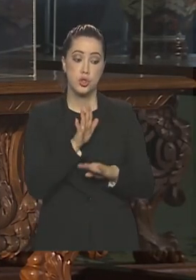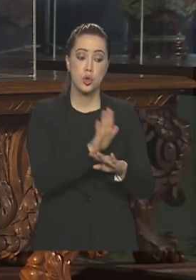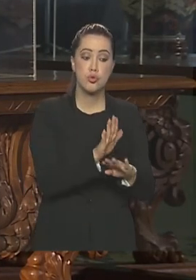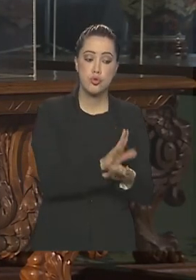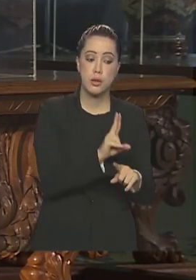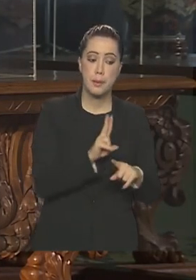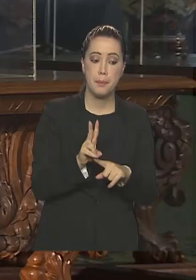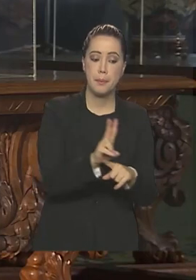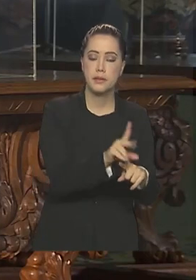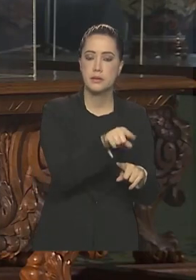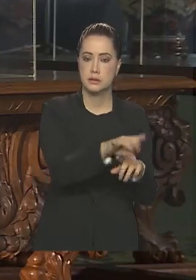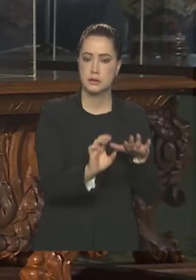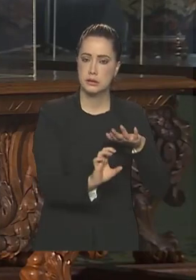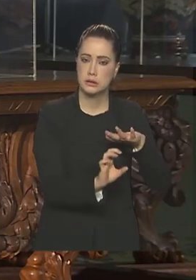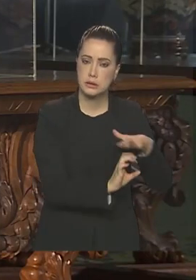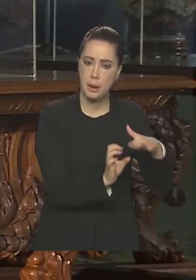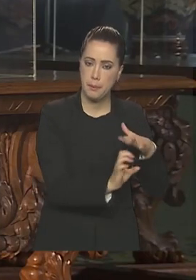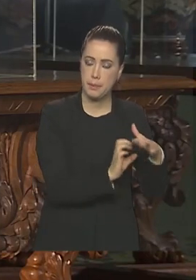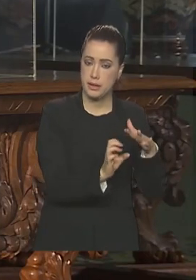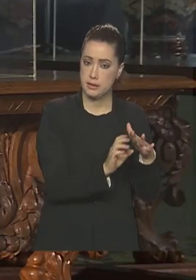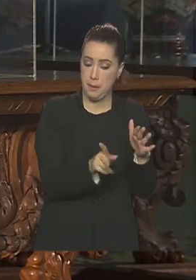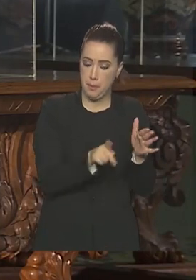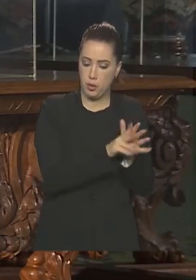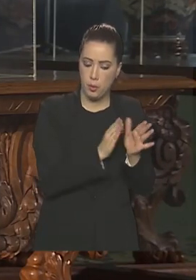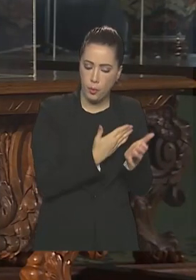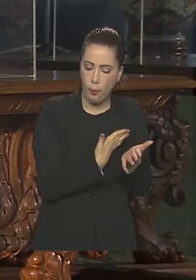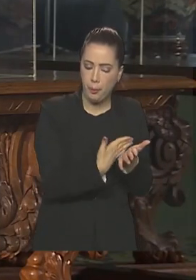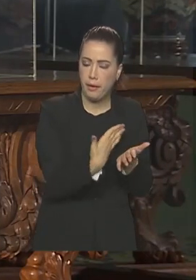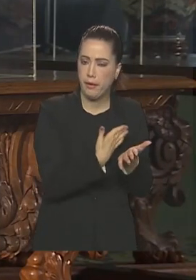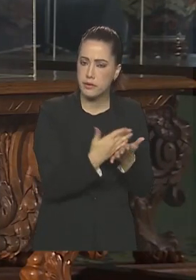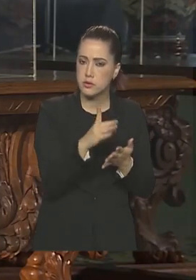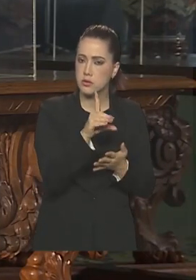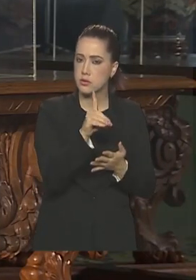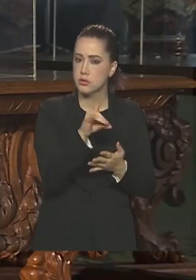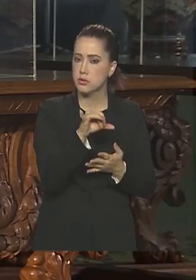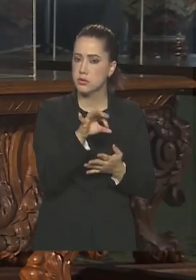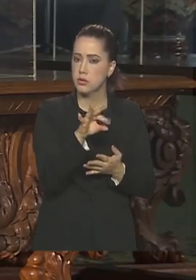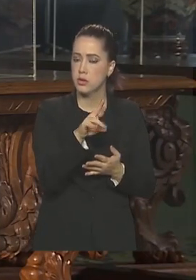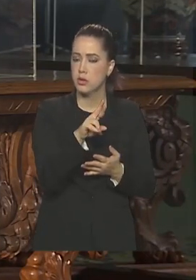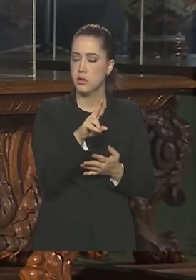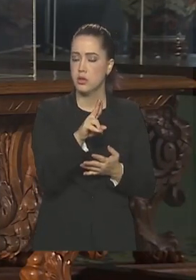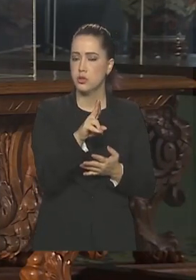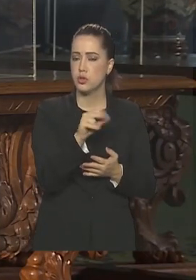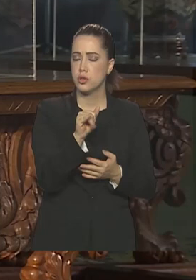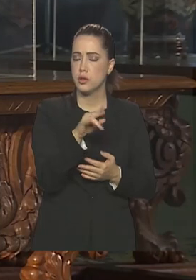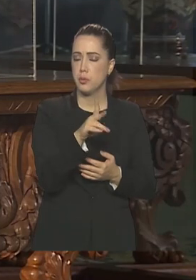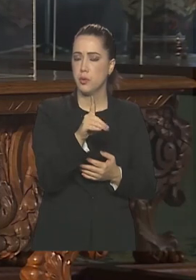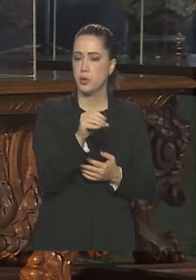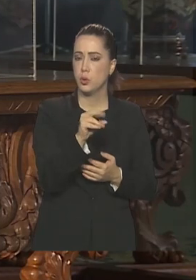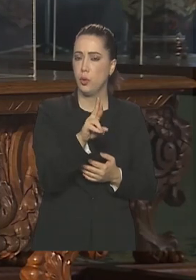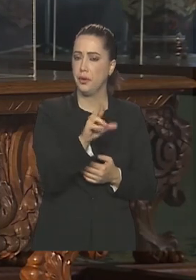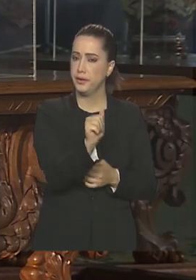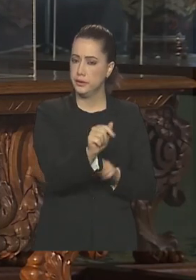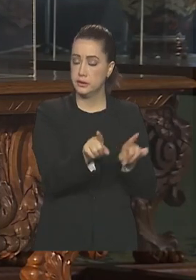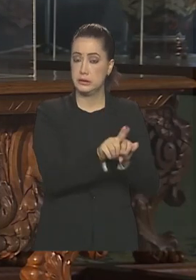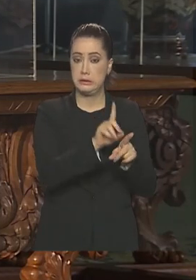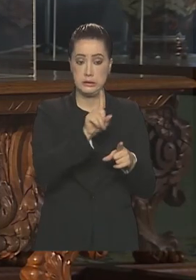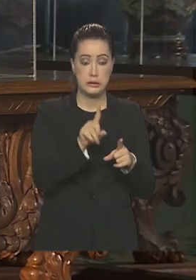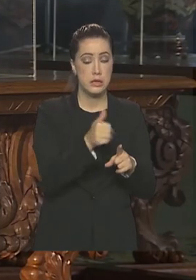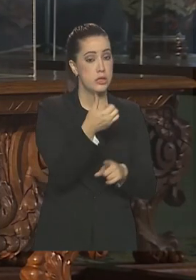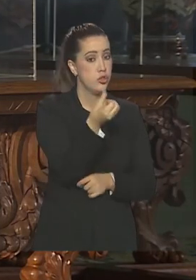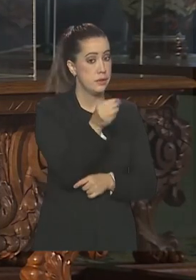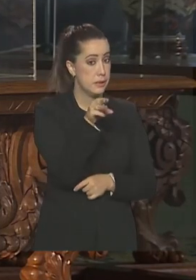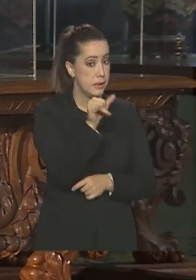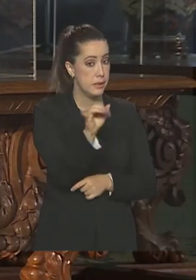beneficia todo o setor. Com a injeção de recursos, que terão um valor máximo de 16 bilhões de reais,